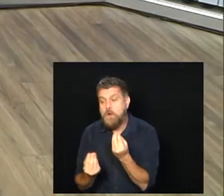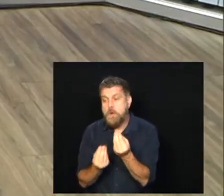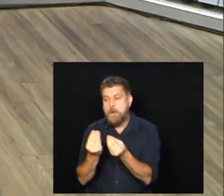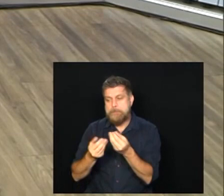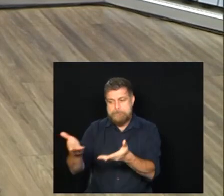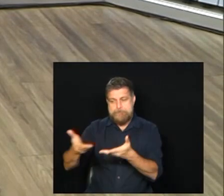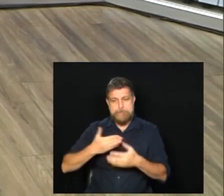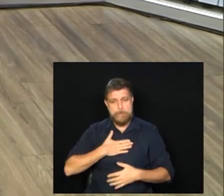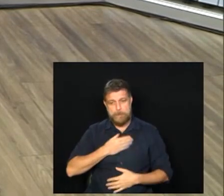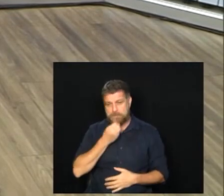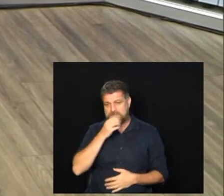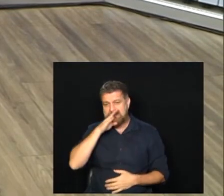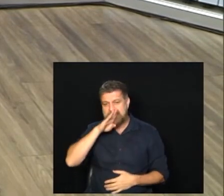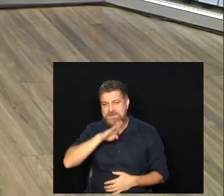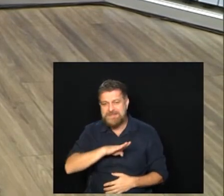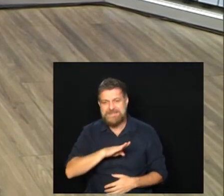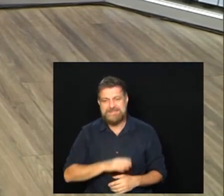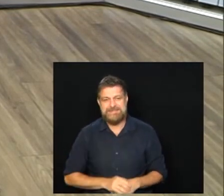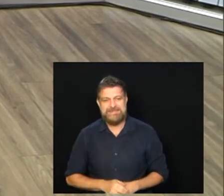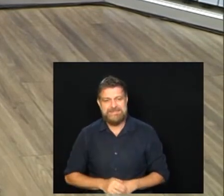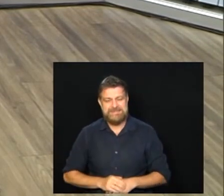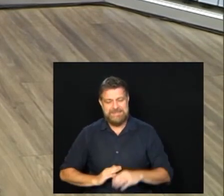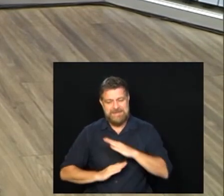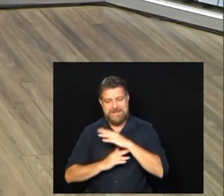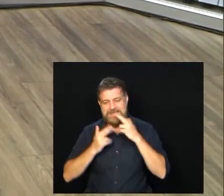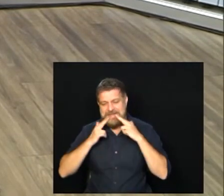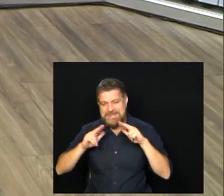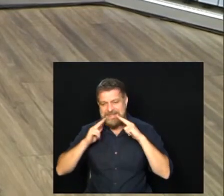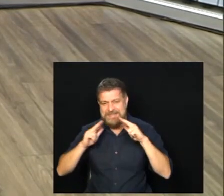e boa tarde ao Câmara Notícia.